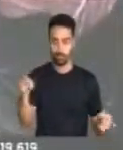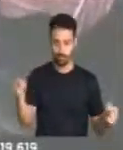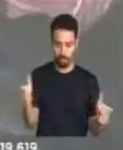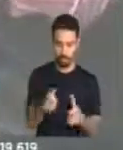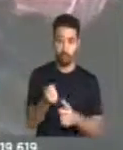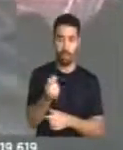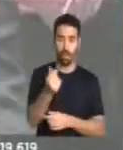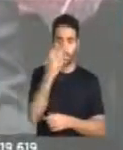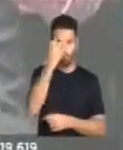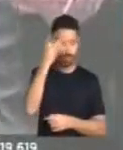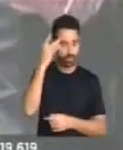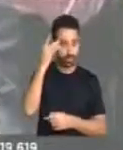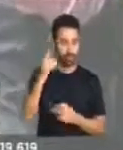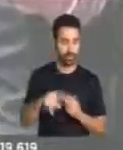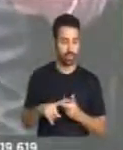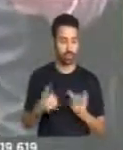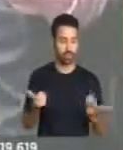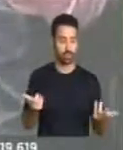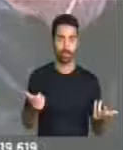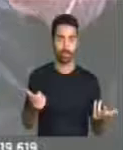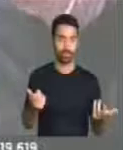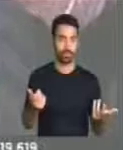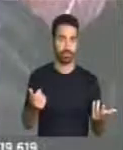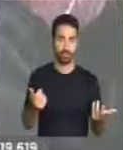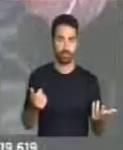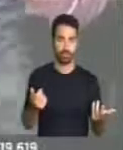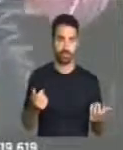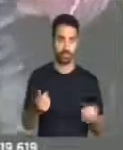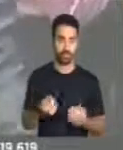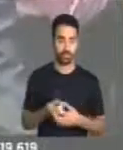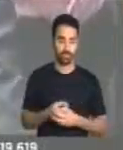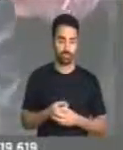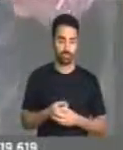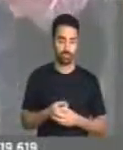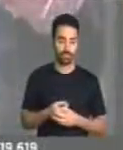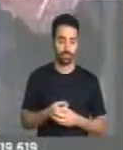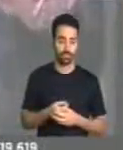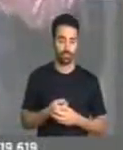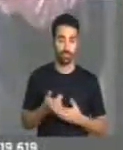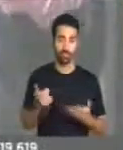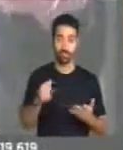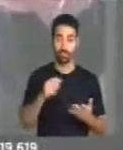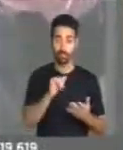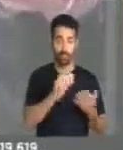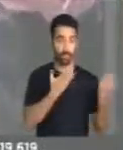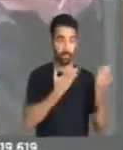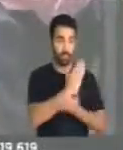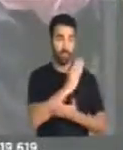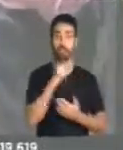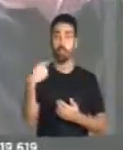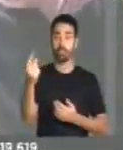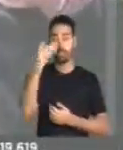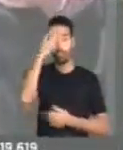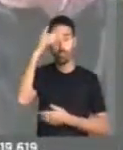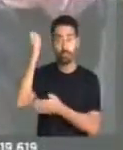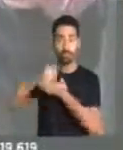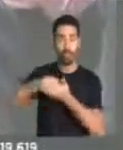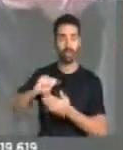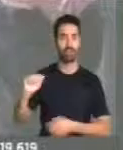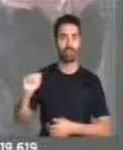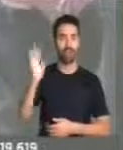vazio, com consequências diretas para o consumidor brasileiro, para o cidadão